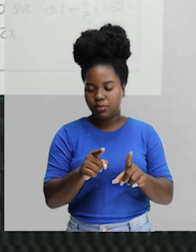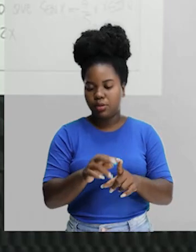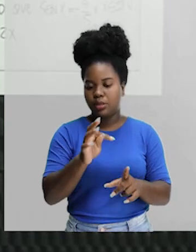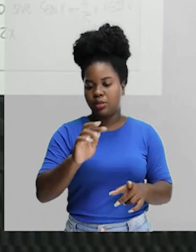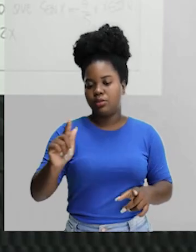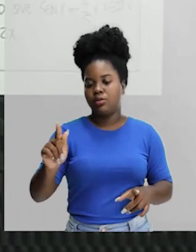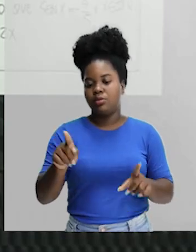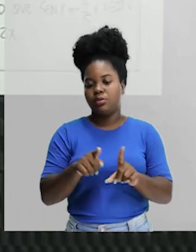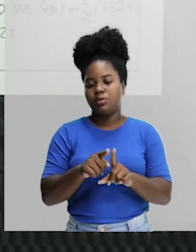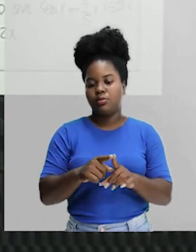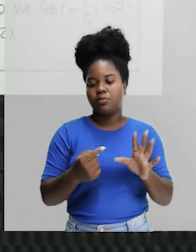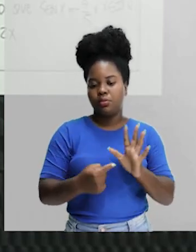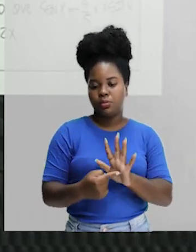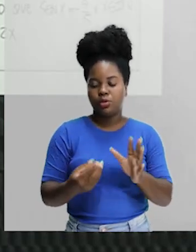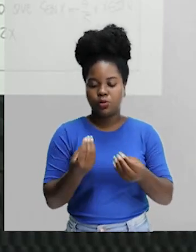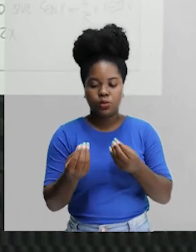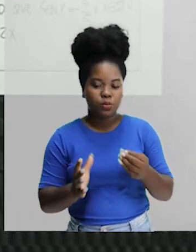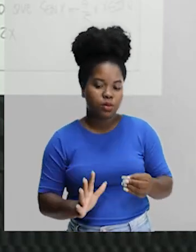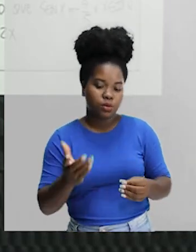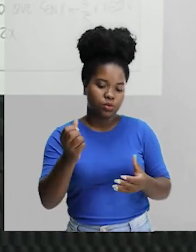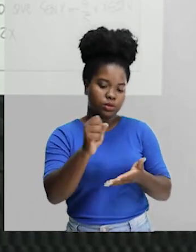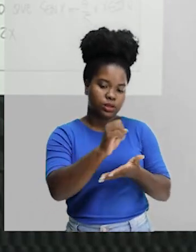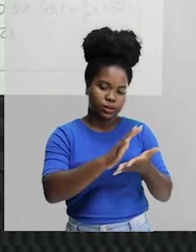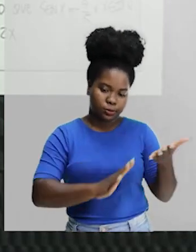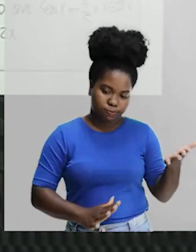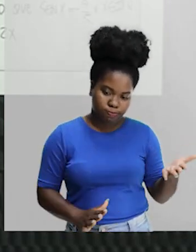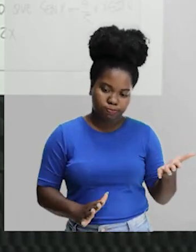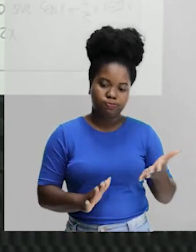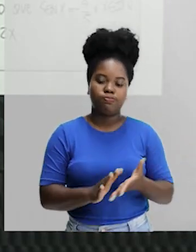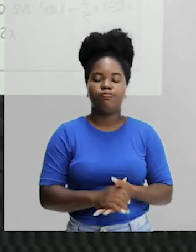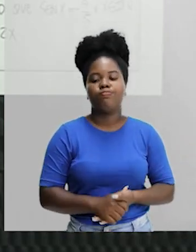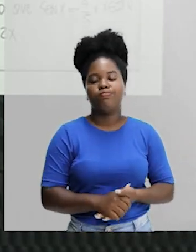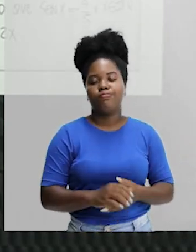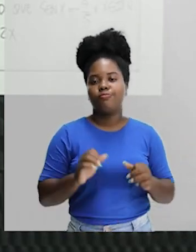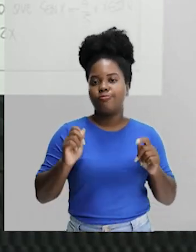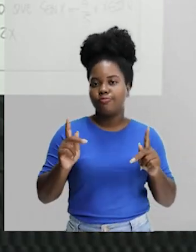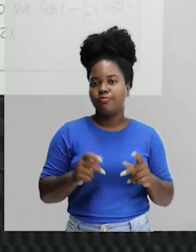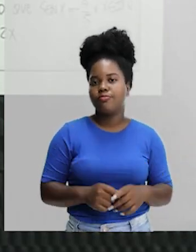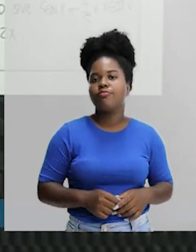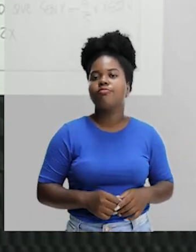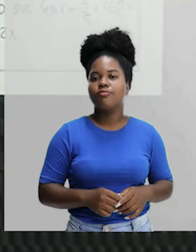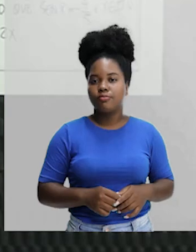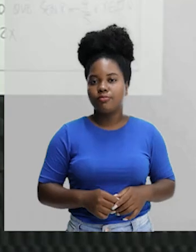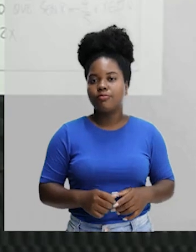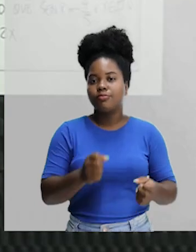Tá? Mostramos também a aplicação disso aí na resolução de exercício.